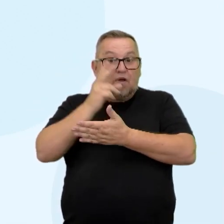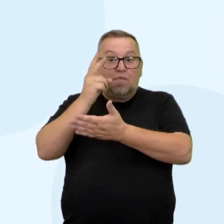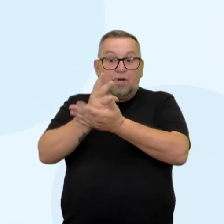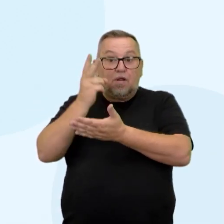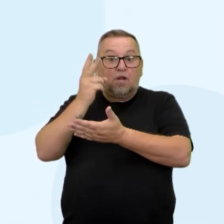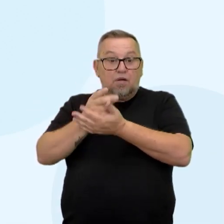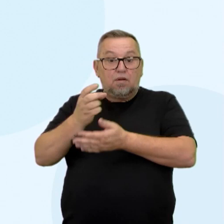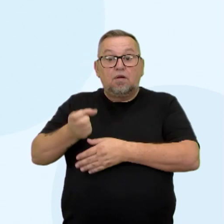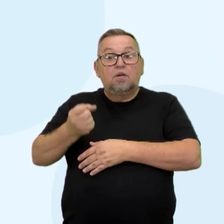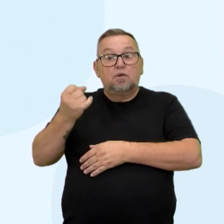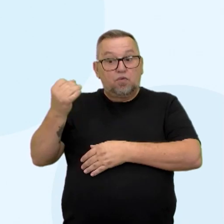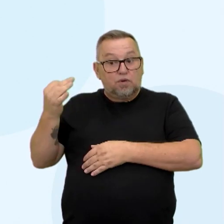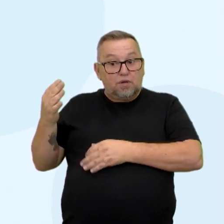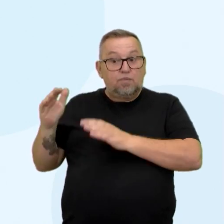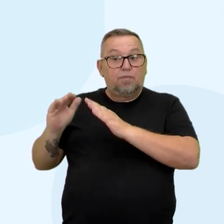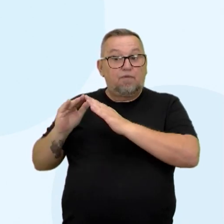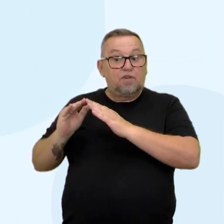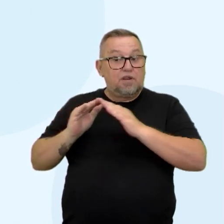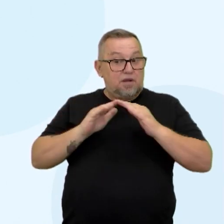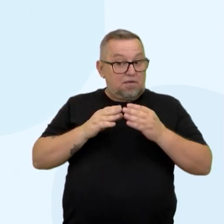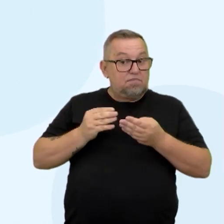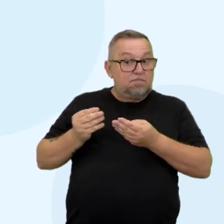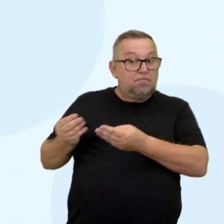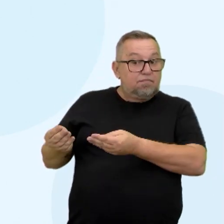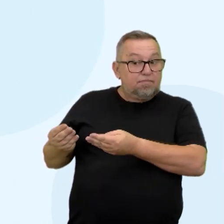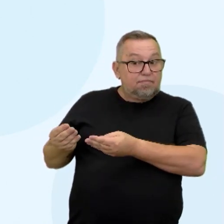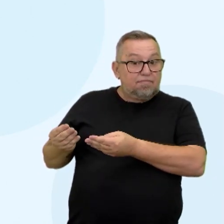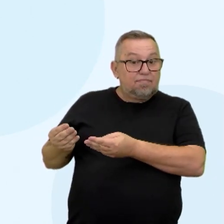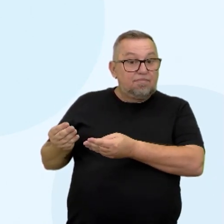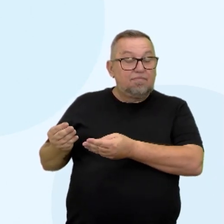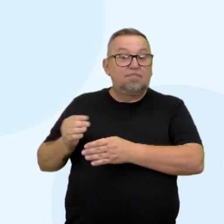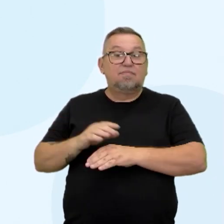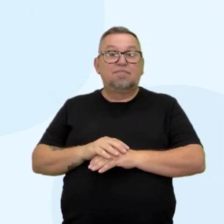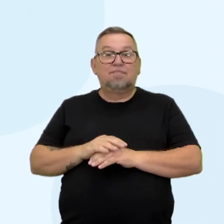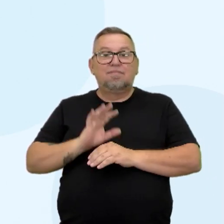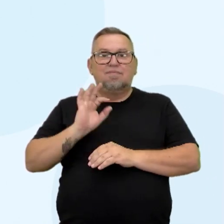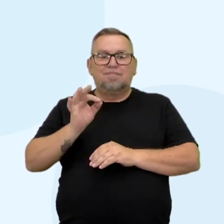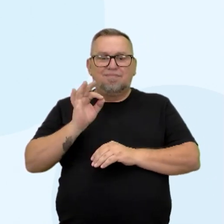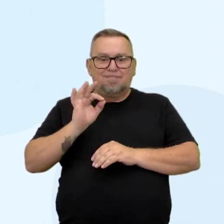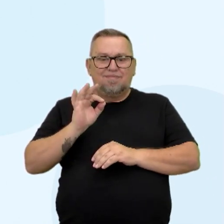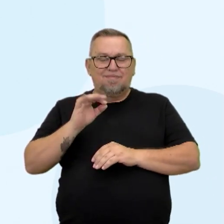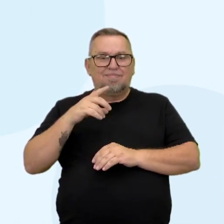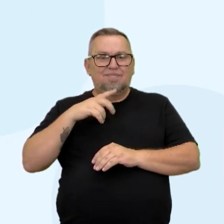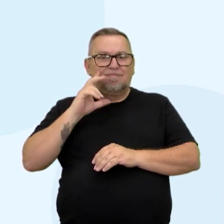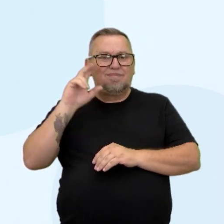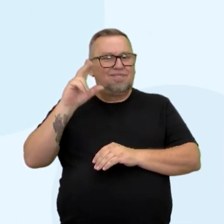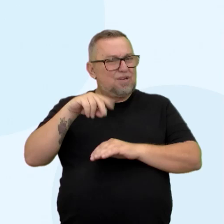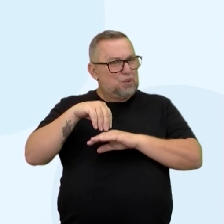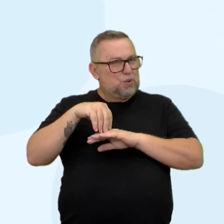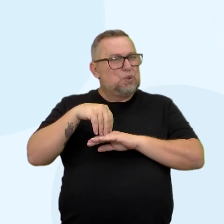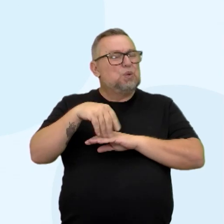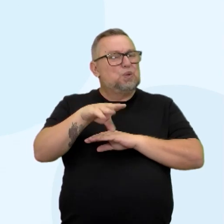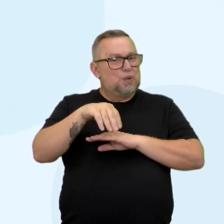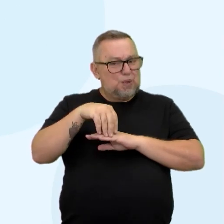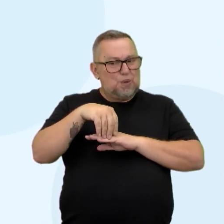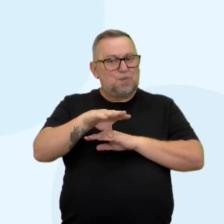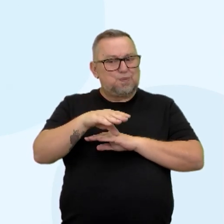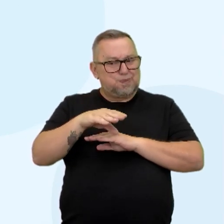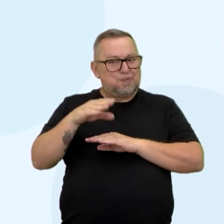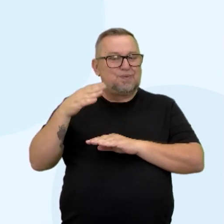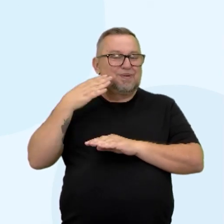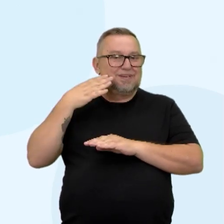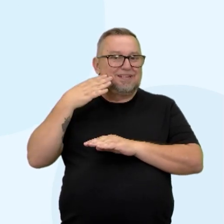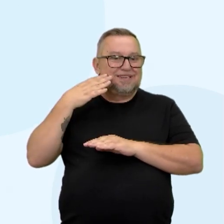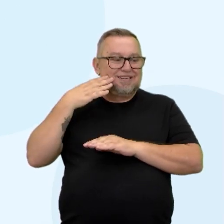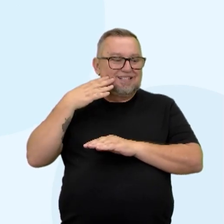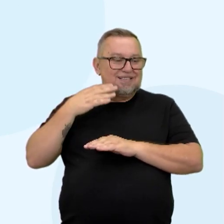e levar a mesma quantidade para a vizinha? Assim, eu meio que dei um spoiler aí no desenho, né? Você observando o